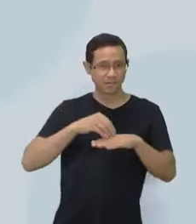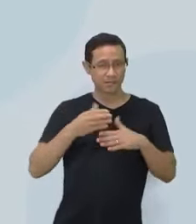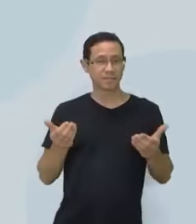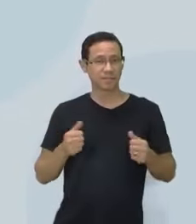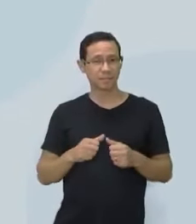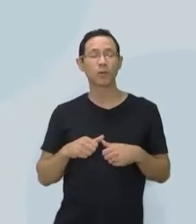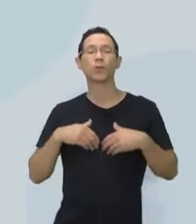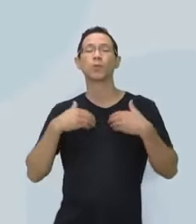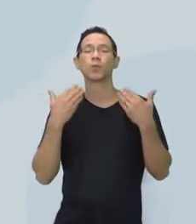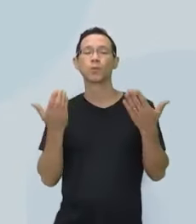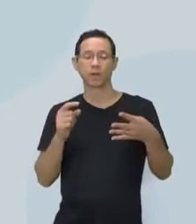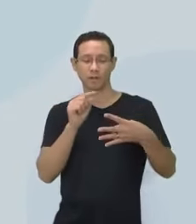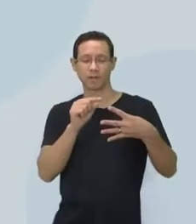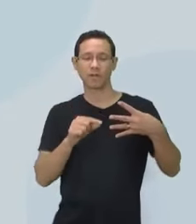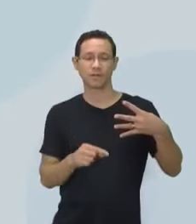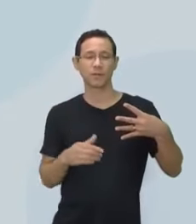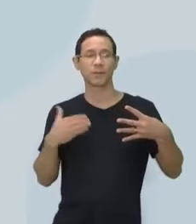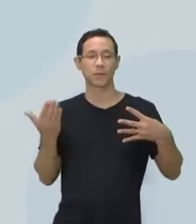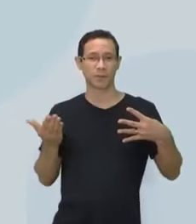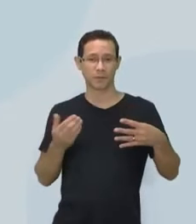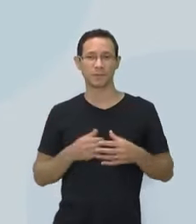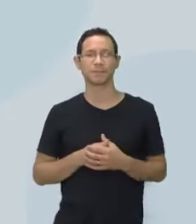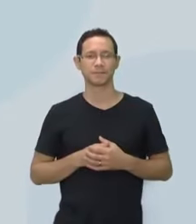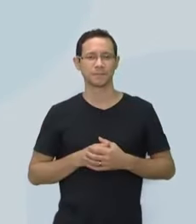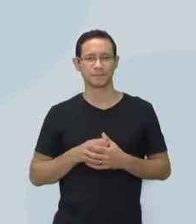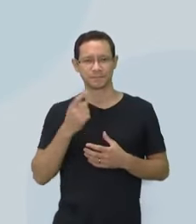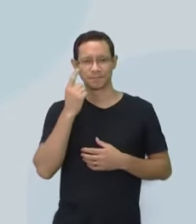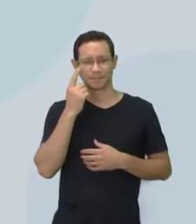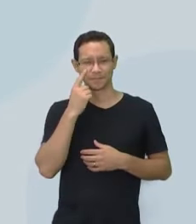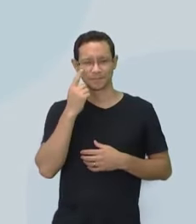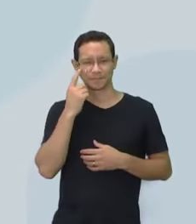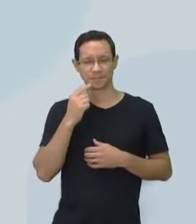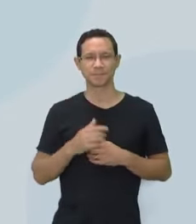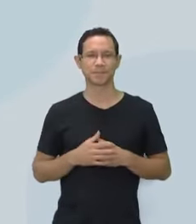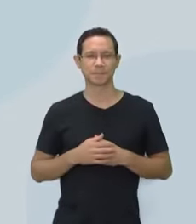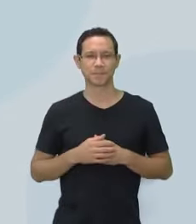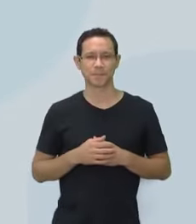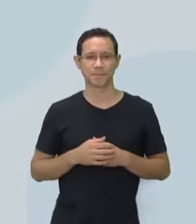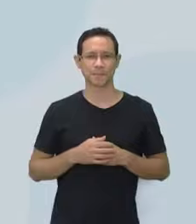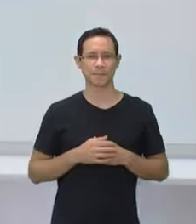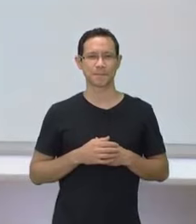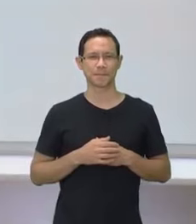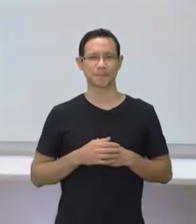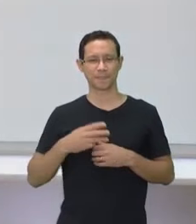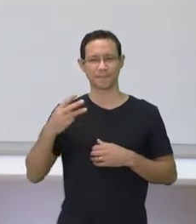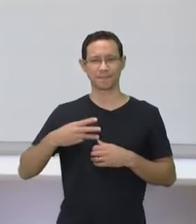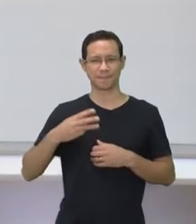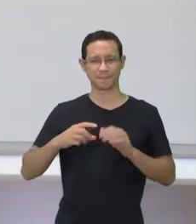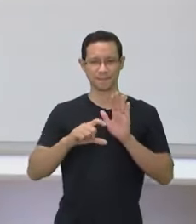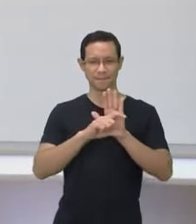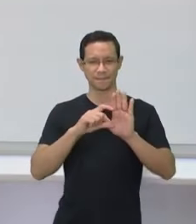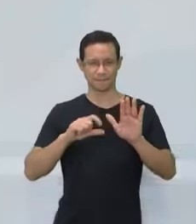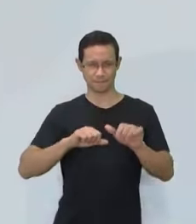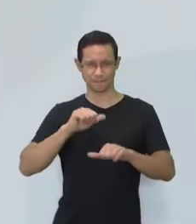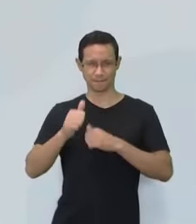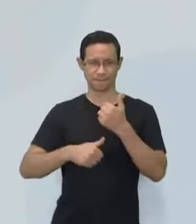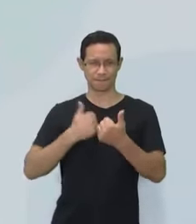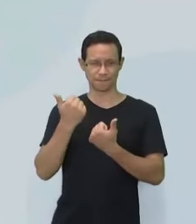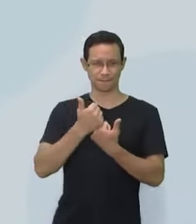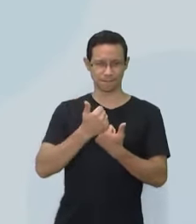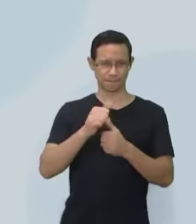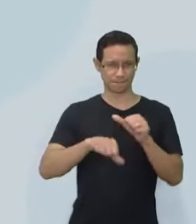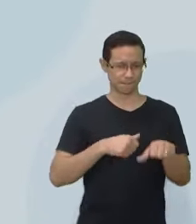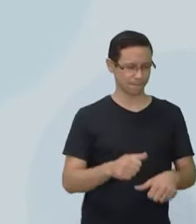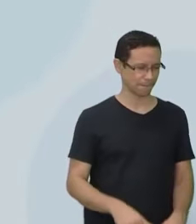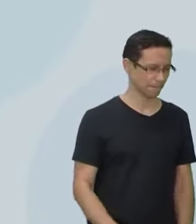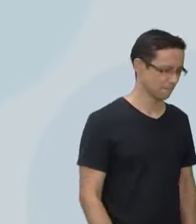qual delas foi utilizada nesse texto? Então vamos voltar ao terceiro parágrafo do texto, que está aí. Olha lá. Primeiro